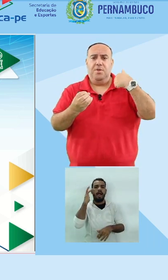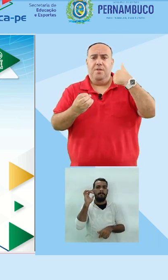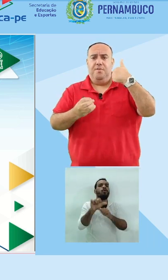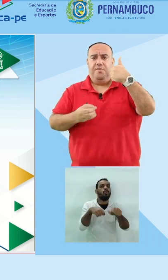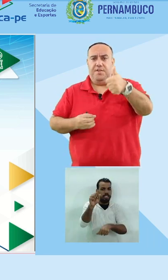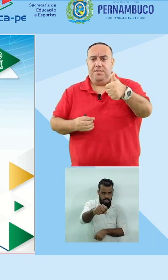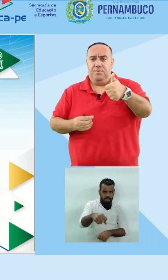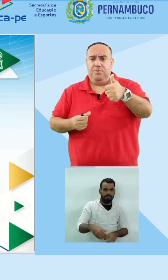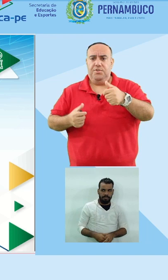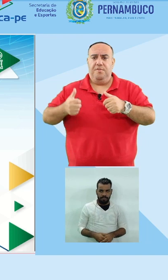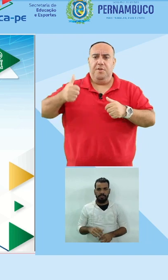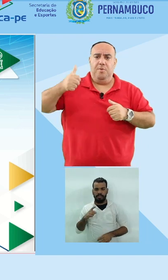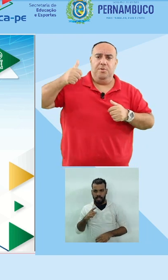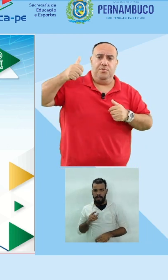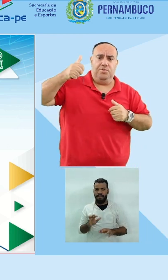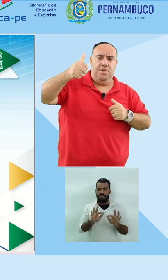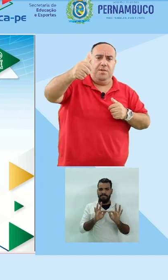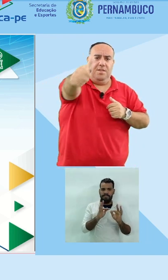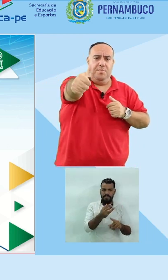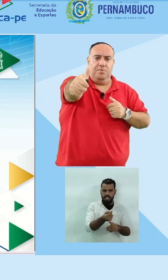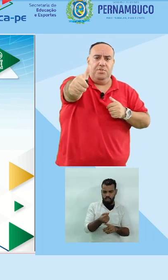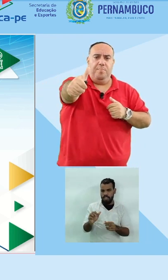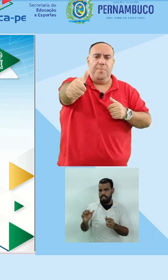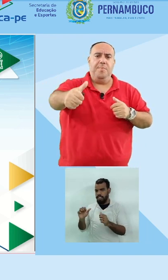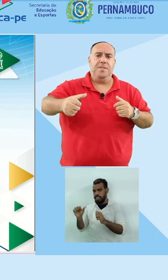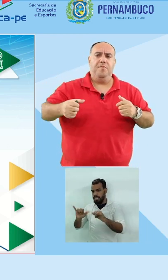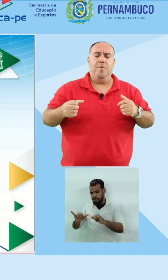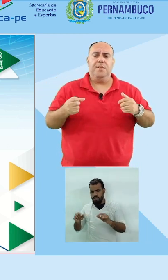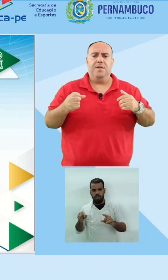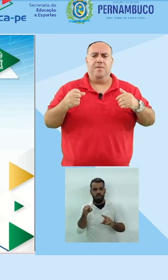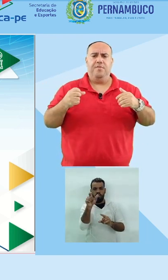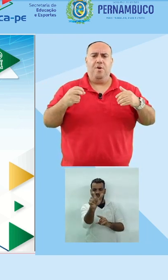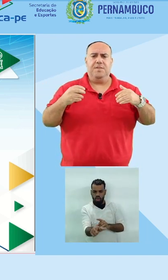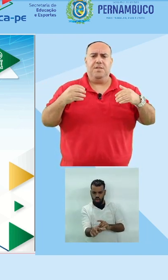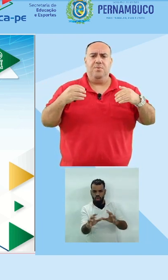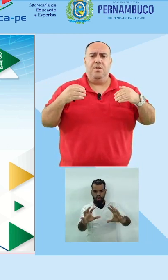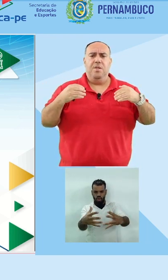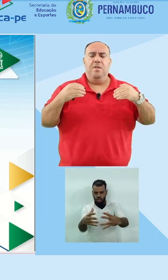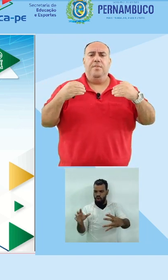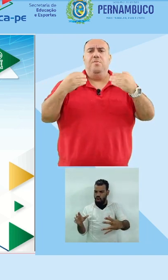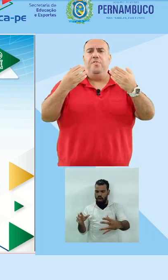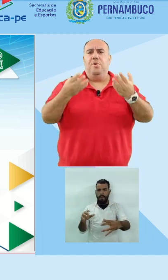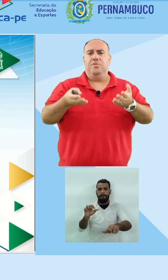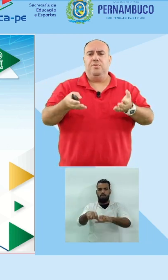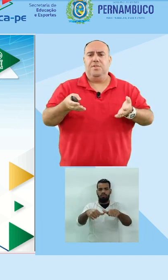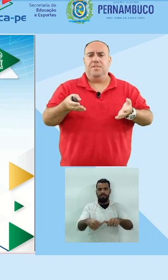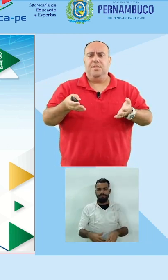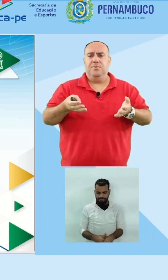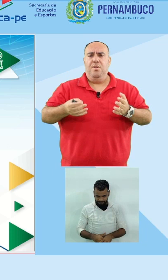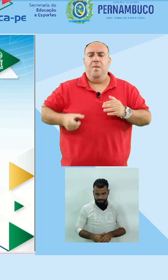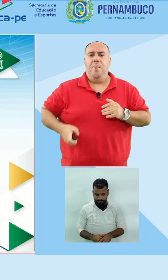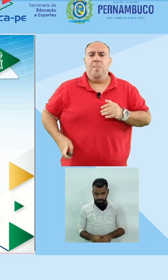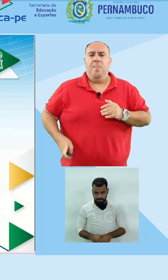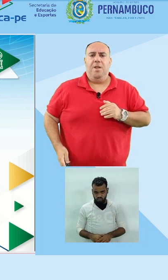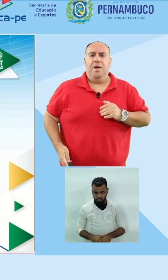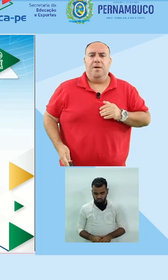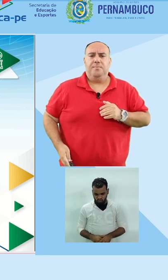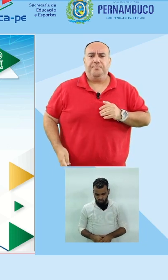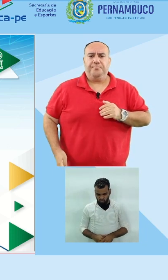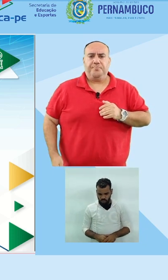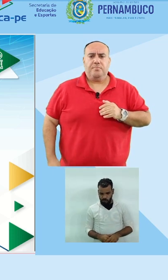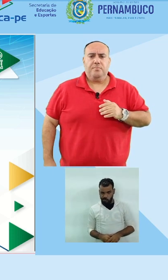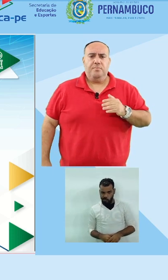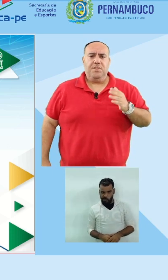fenômenos físicos e fenômenos químicos que permitem a formação de um fóssil, tá certo? Vamos